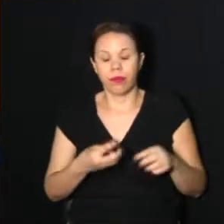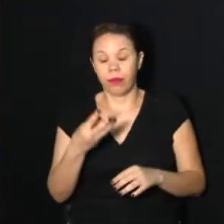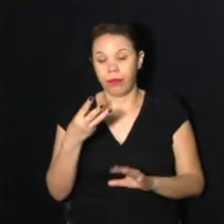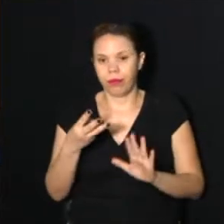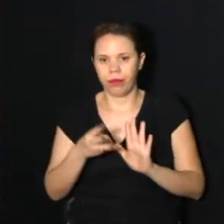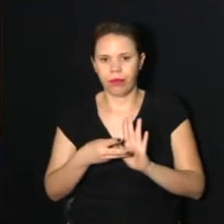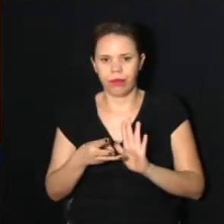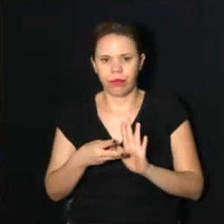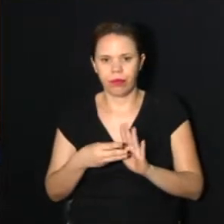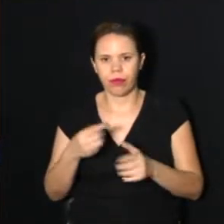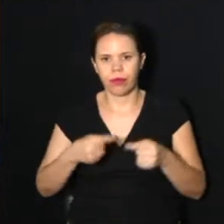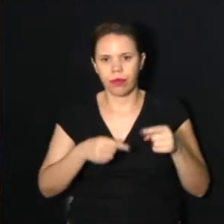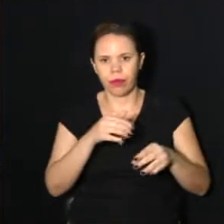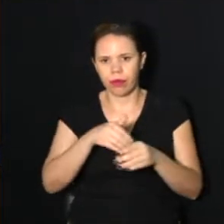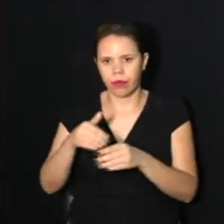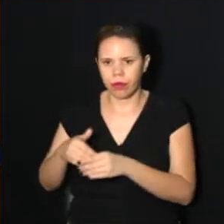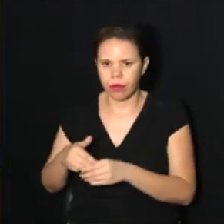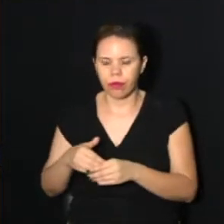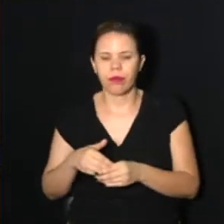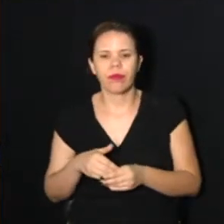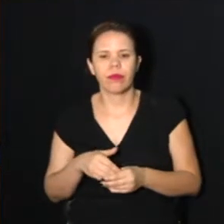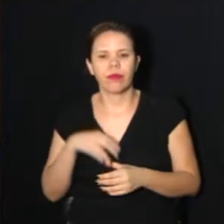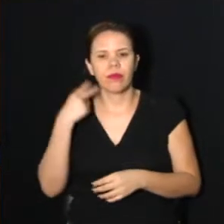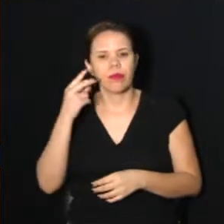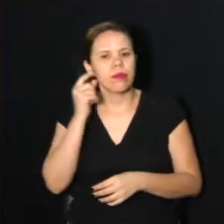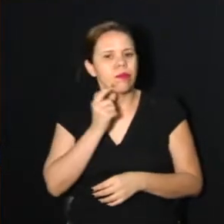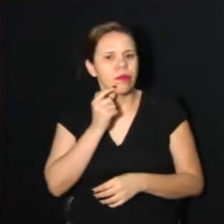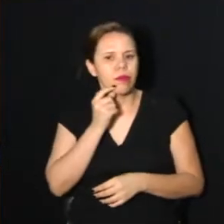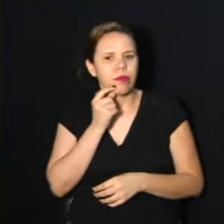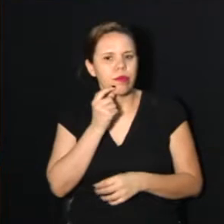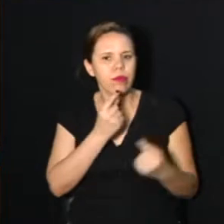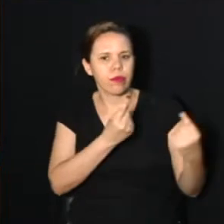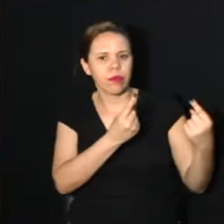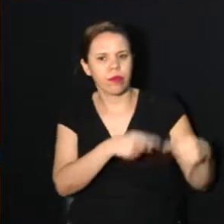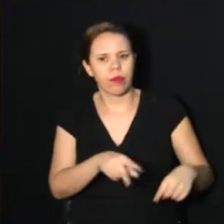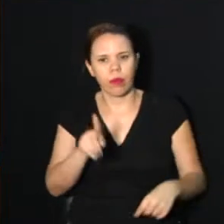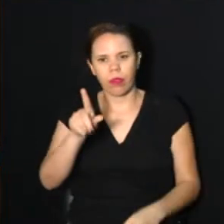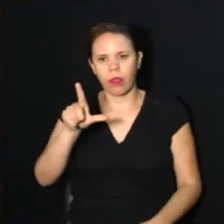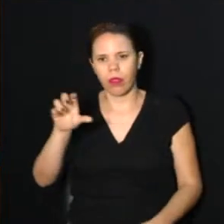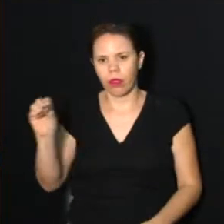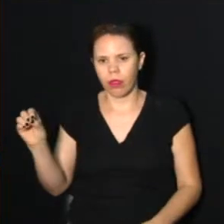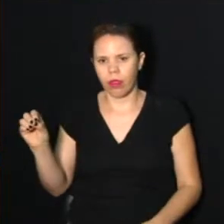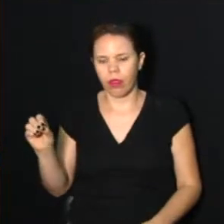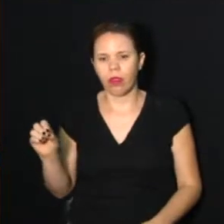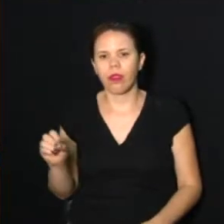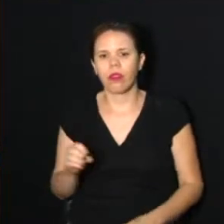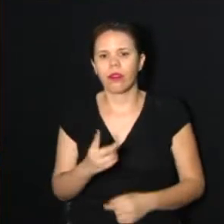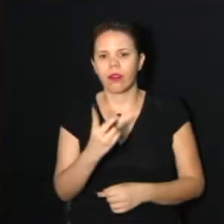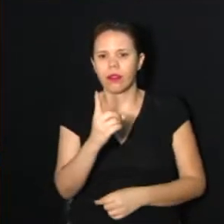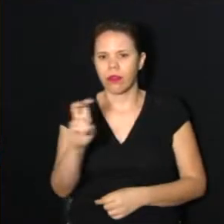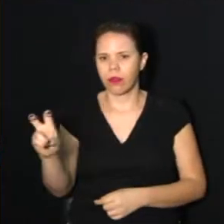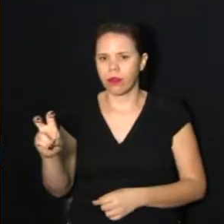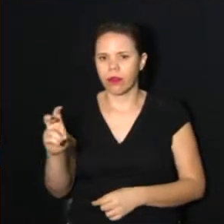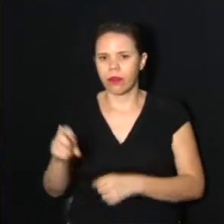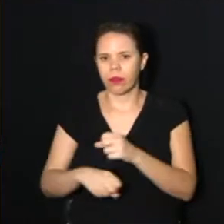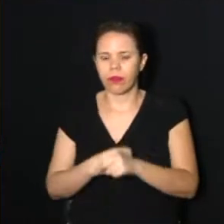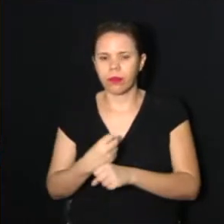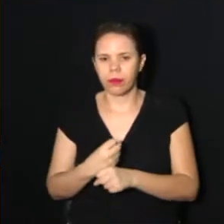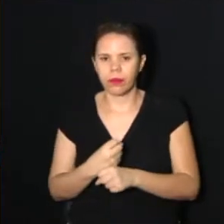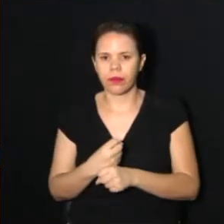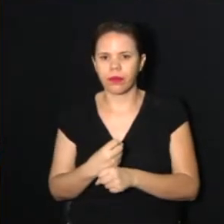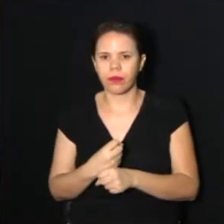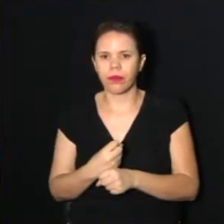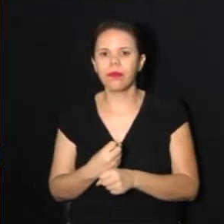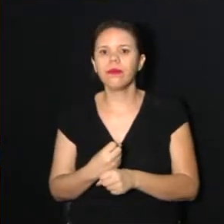e votação do parecer exato pelo senhor Marcelo Silva, contrário ao PLO 399/2015, processo